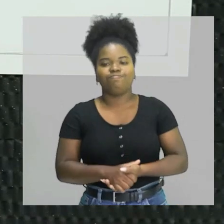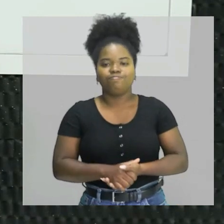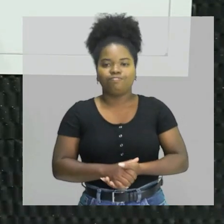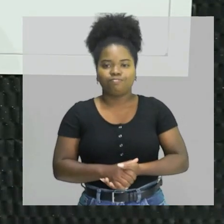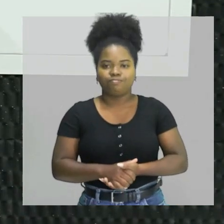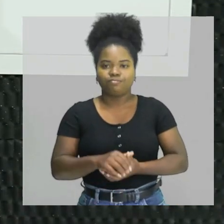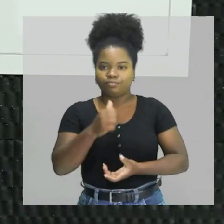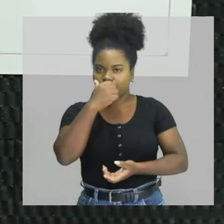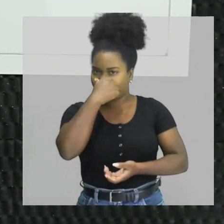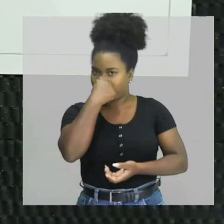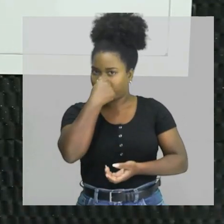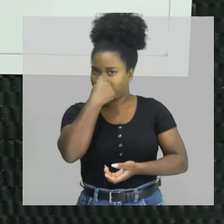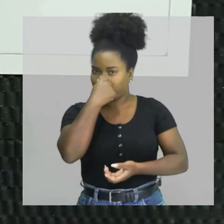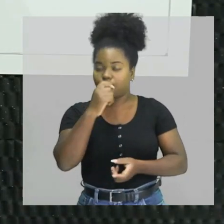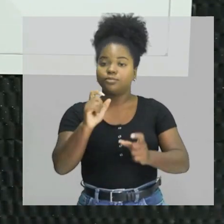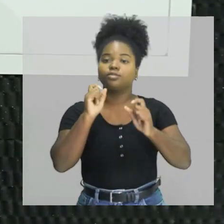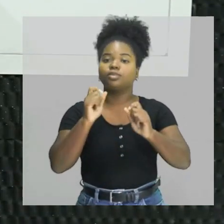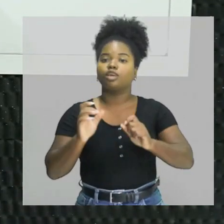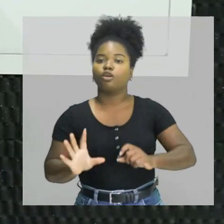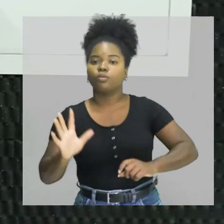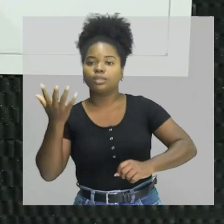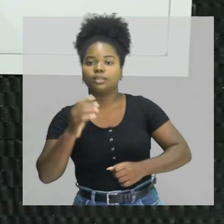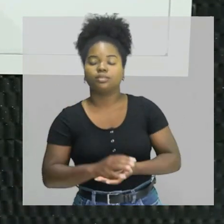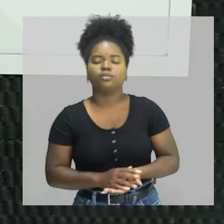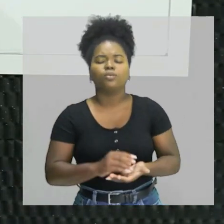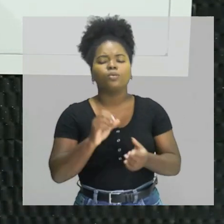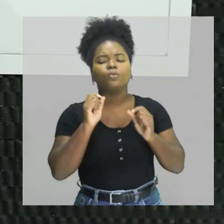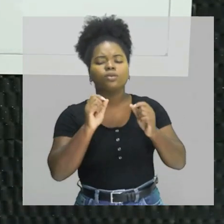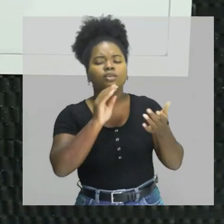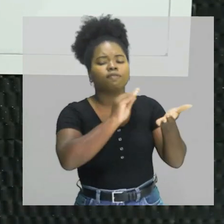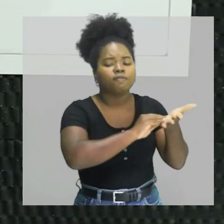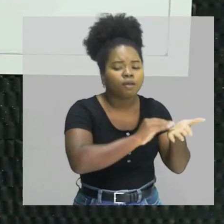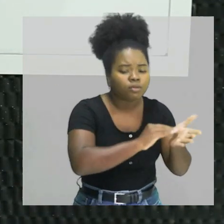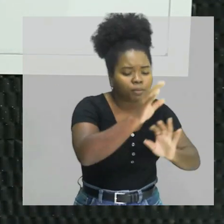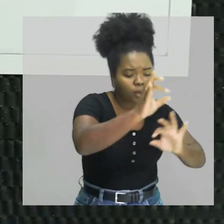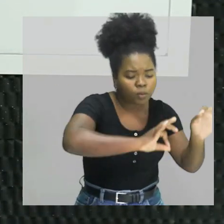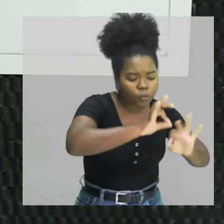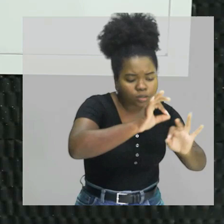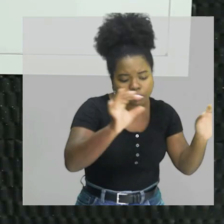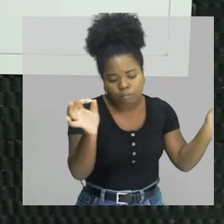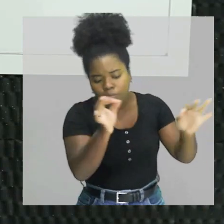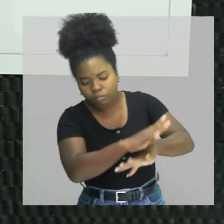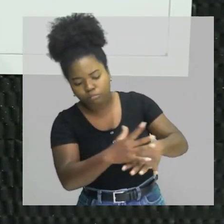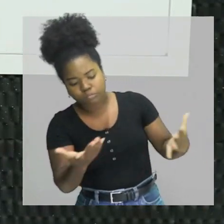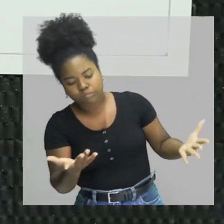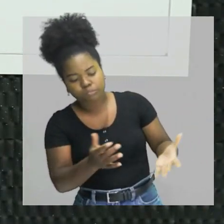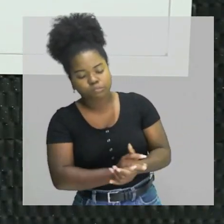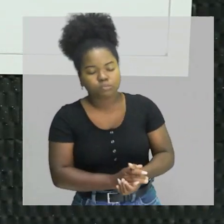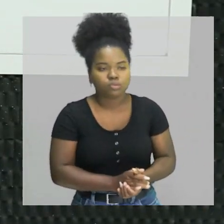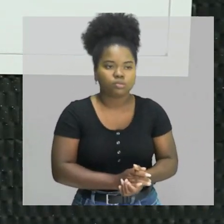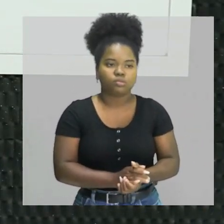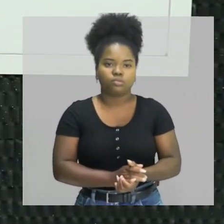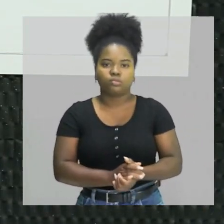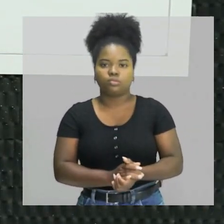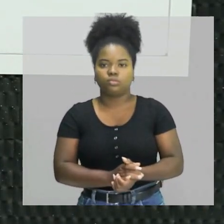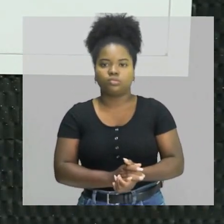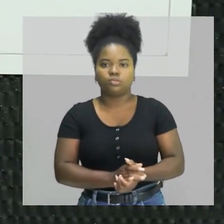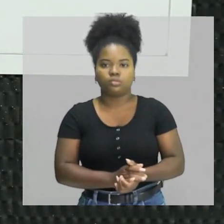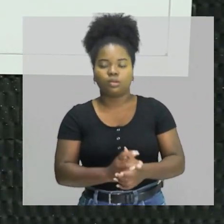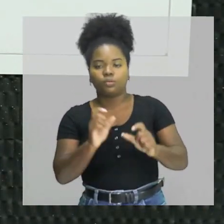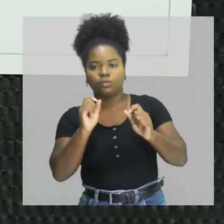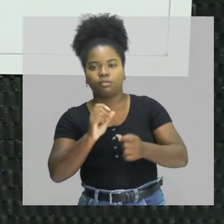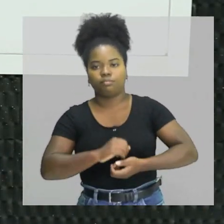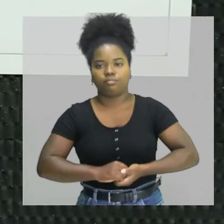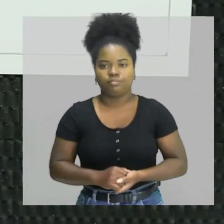circunferência. O que me falta para eu poder calcular essa altura total é esse valor daqui para cá.